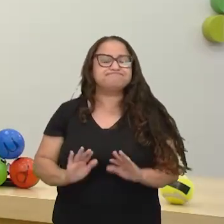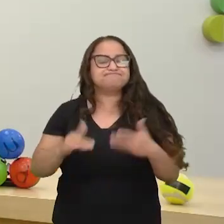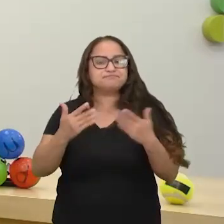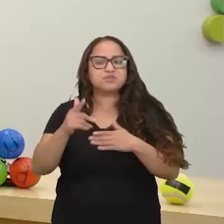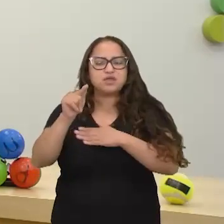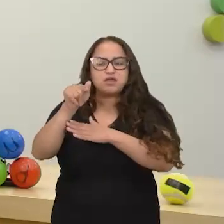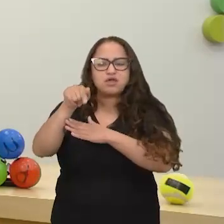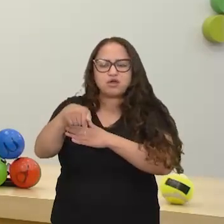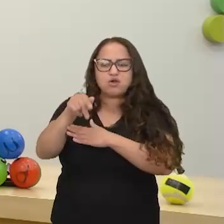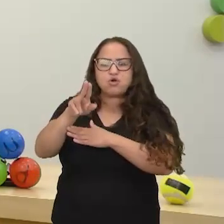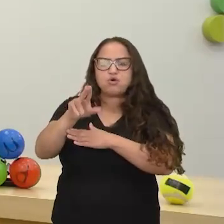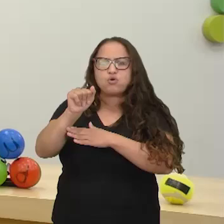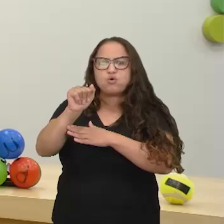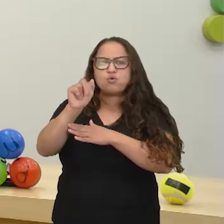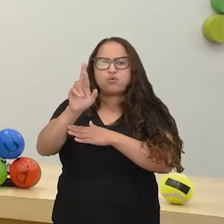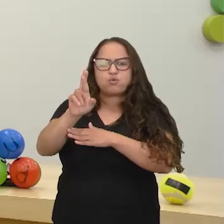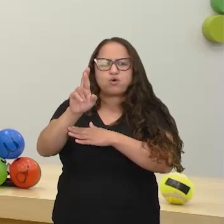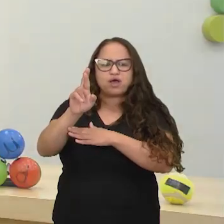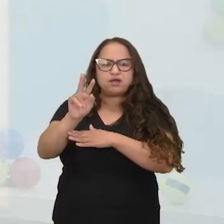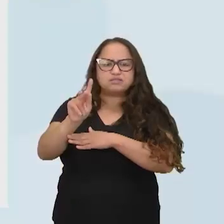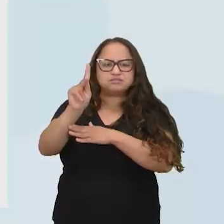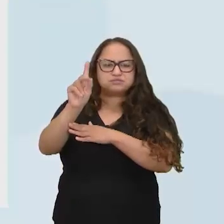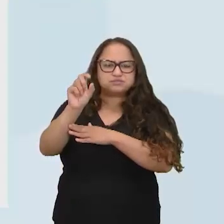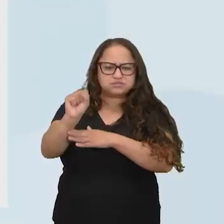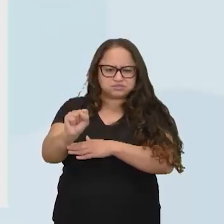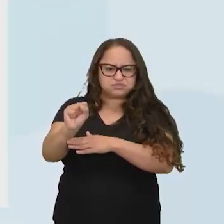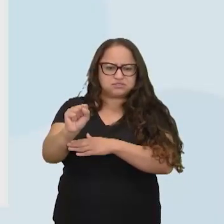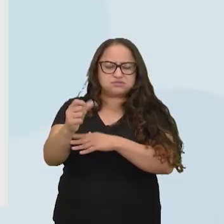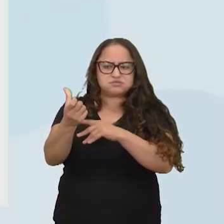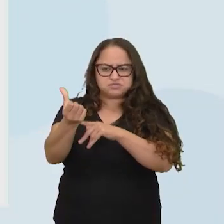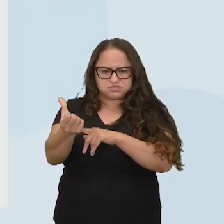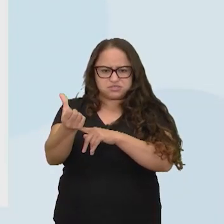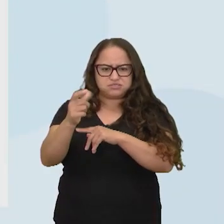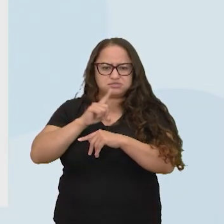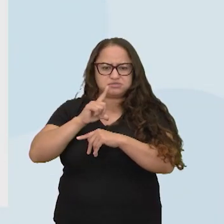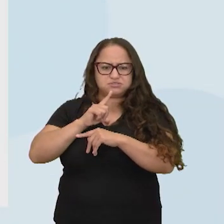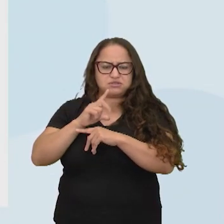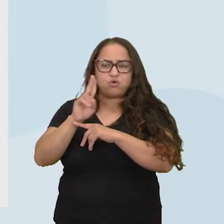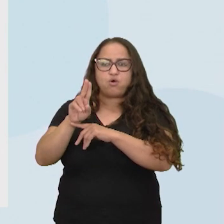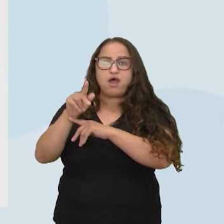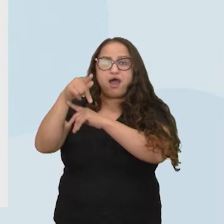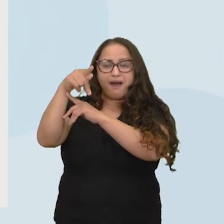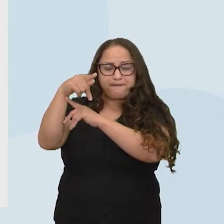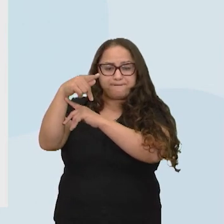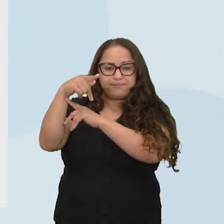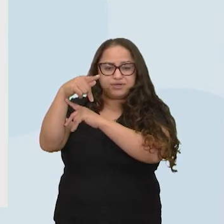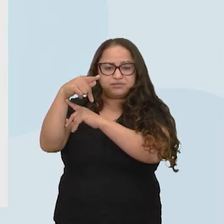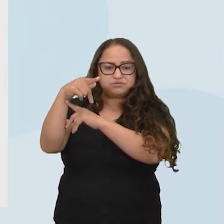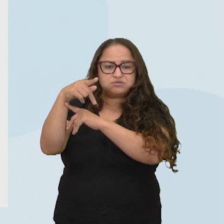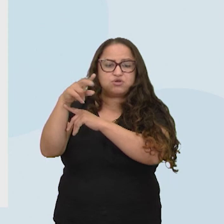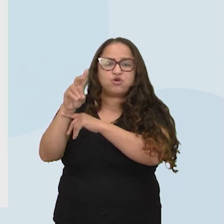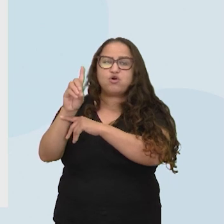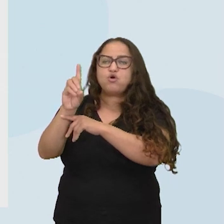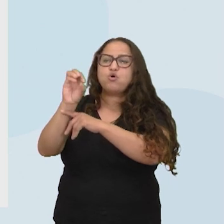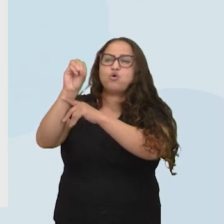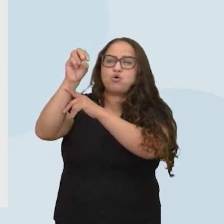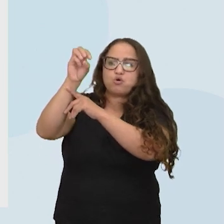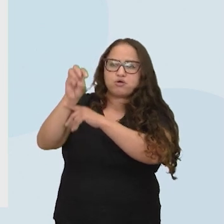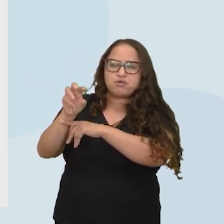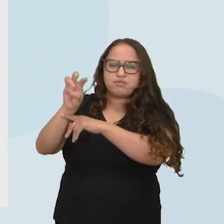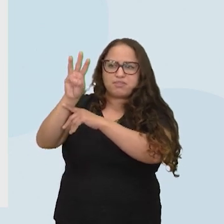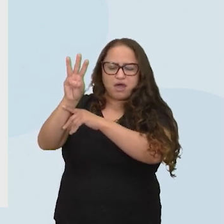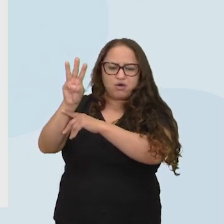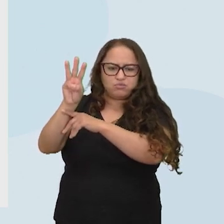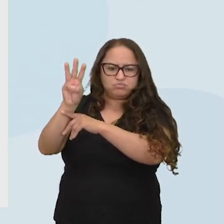quarks, né? Os quarks também são seis quarks. Você tem o quark up, o down, né?